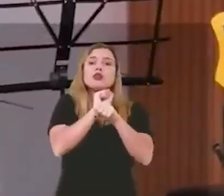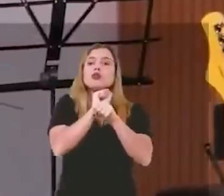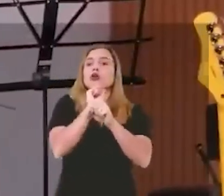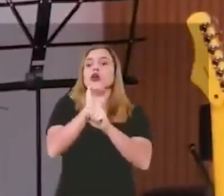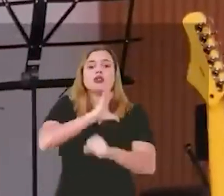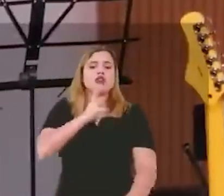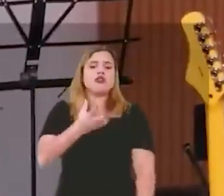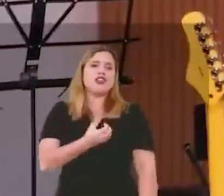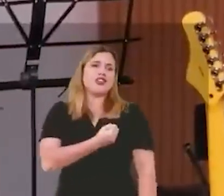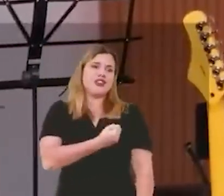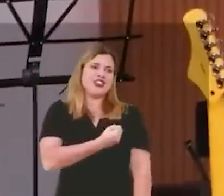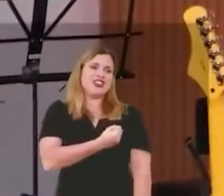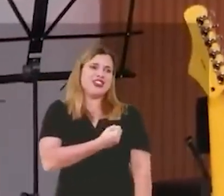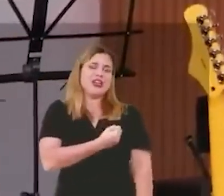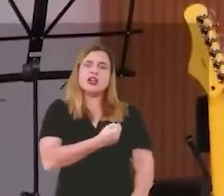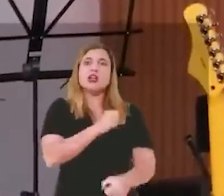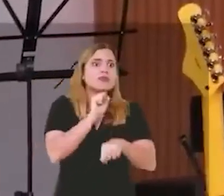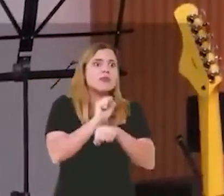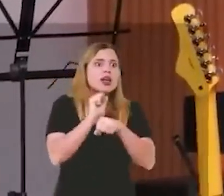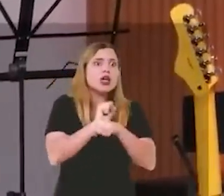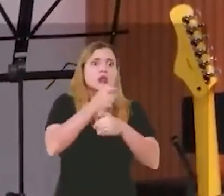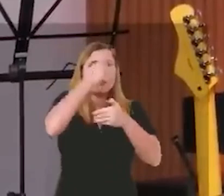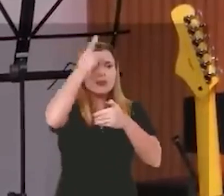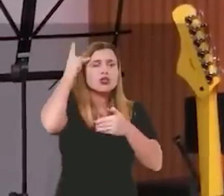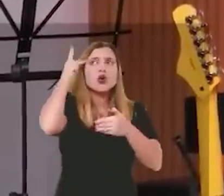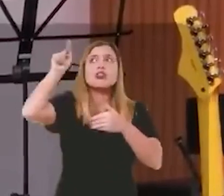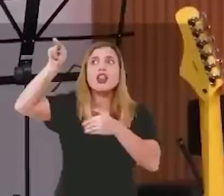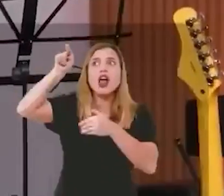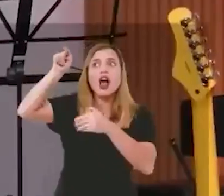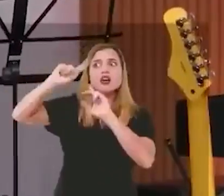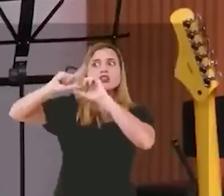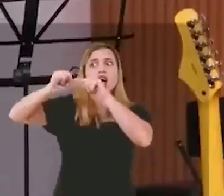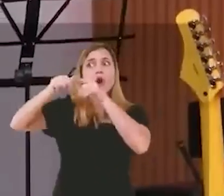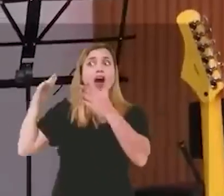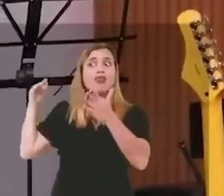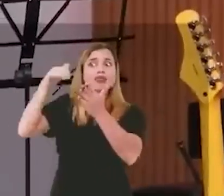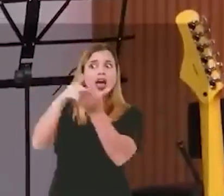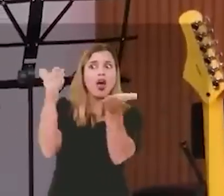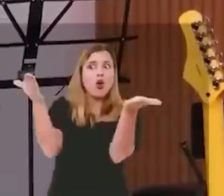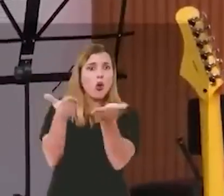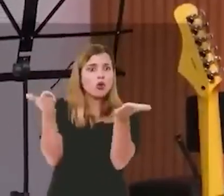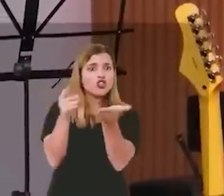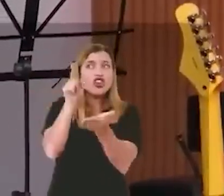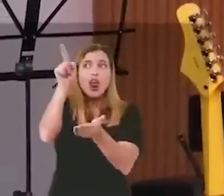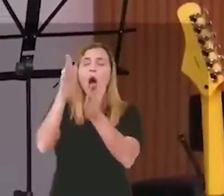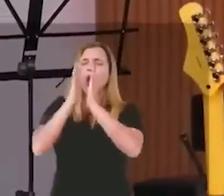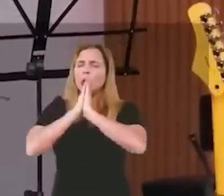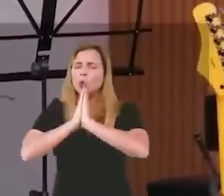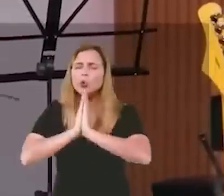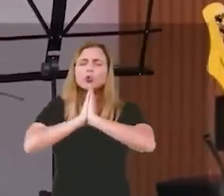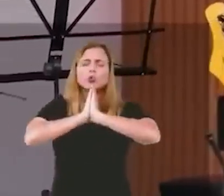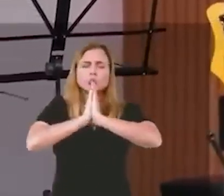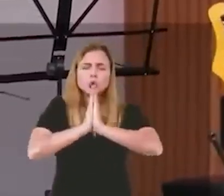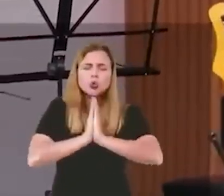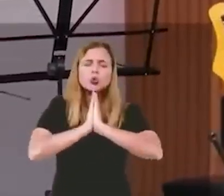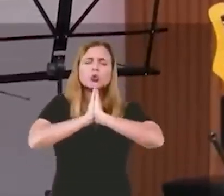há 2000 anos, na pessoa de Jesus de Nazaré. A venda ainda está posta.